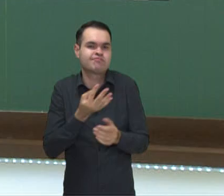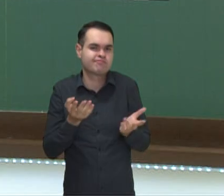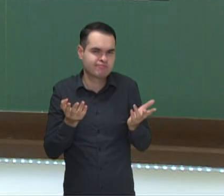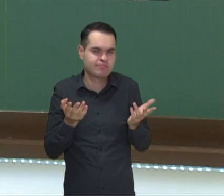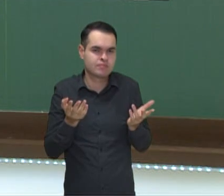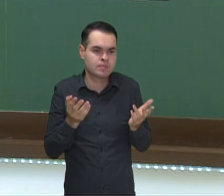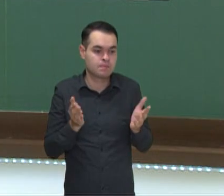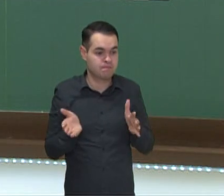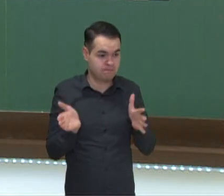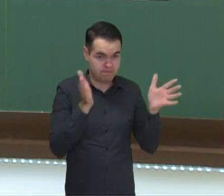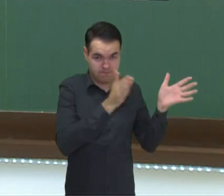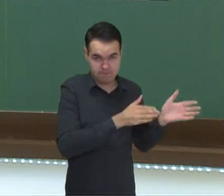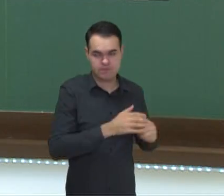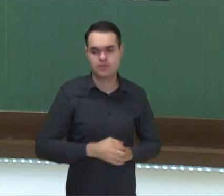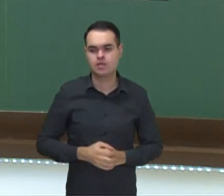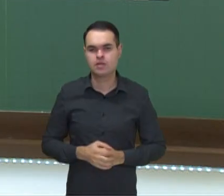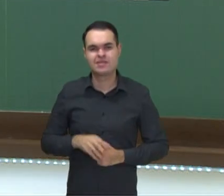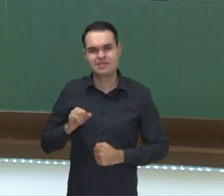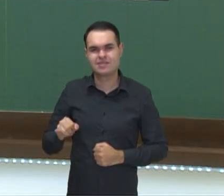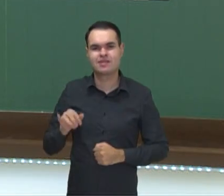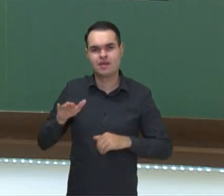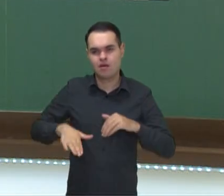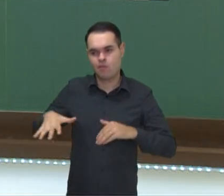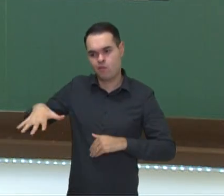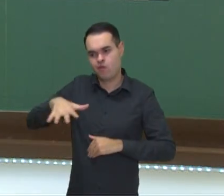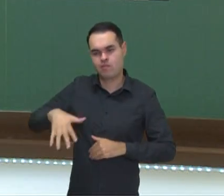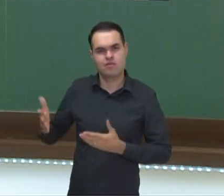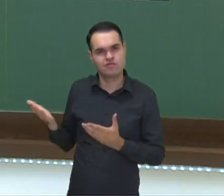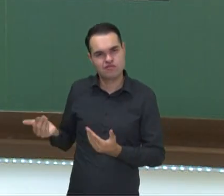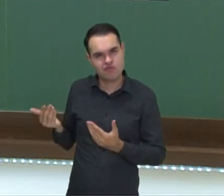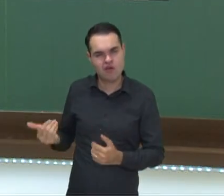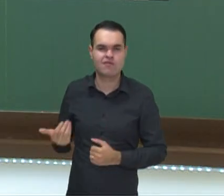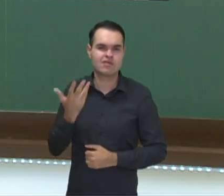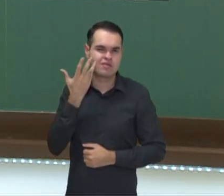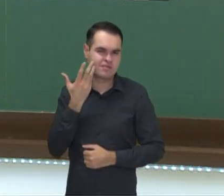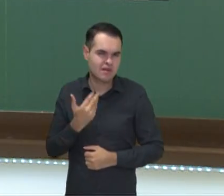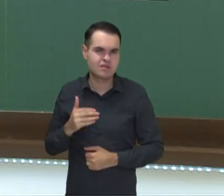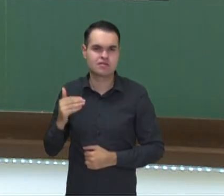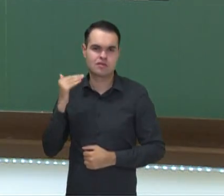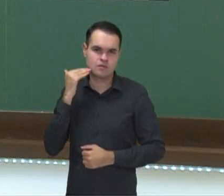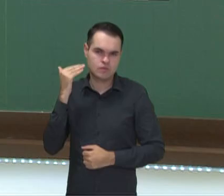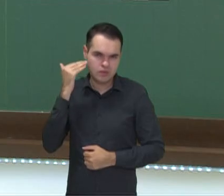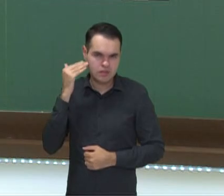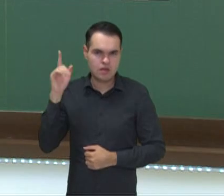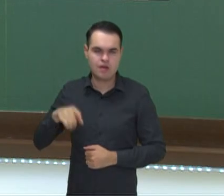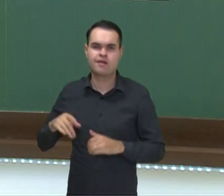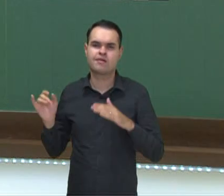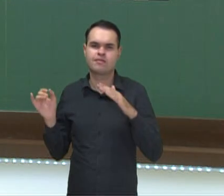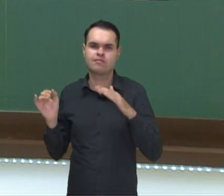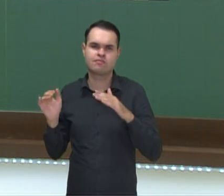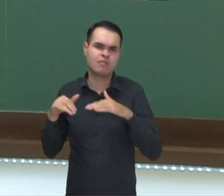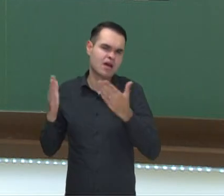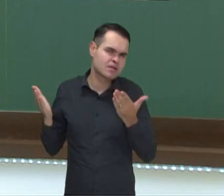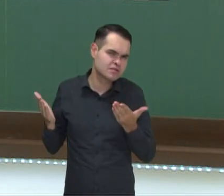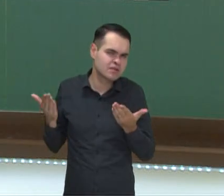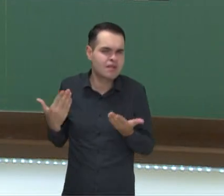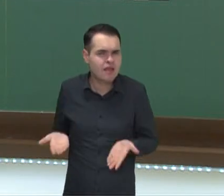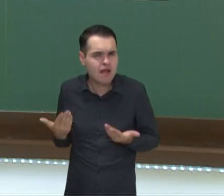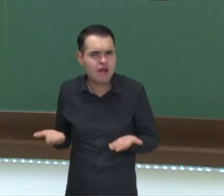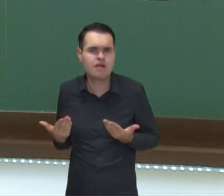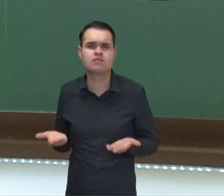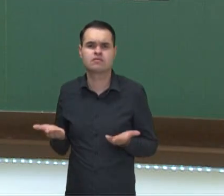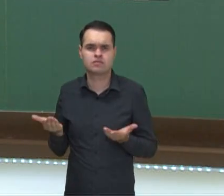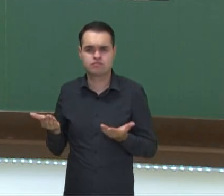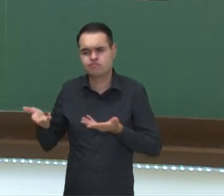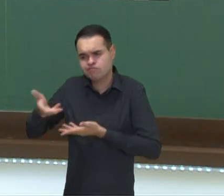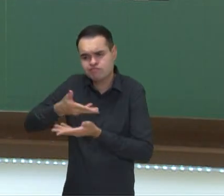público jovem, mais para crianças, mais para adolescentes, a linguagem será mais informal, será uma linguagem mais fácil de